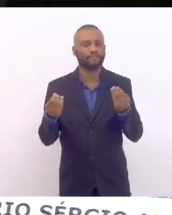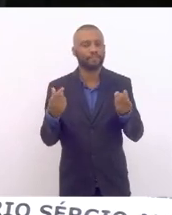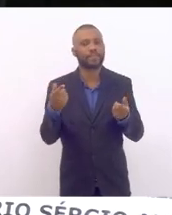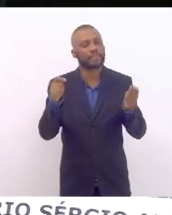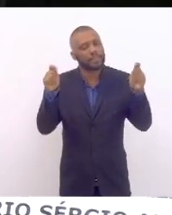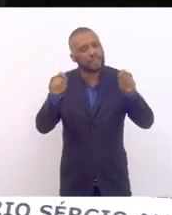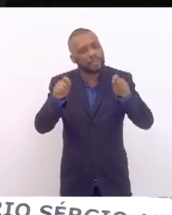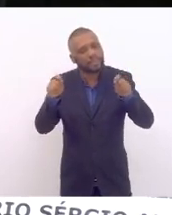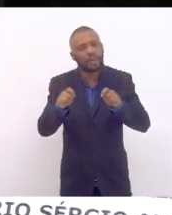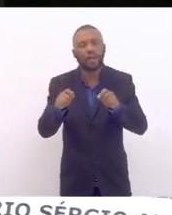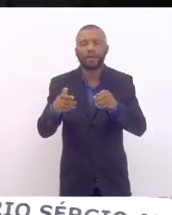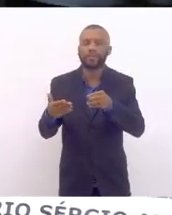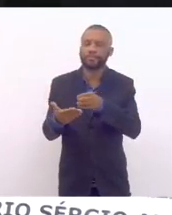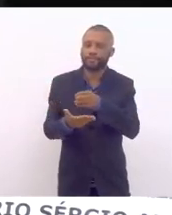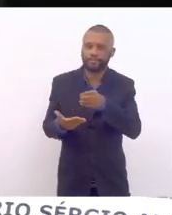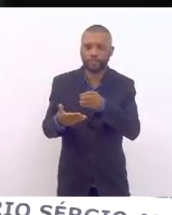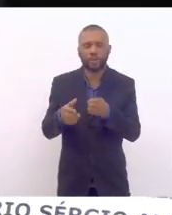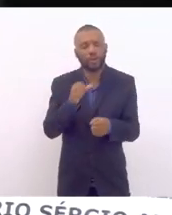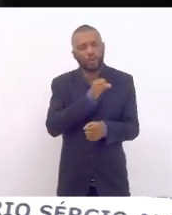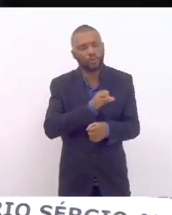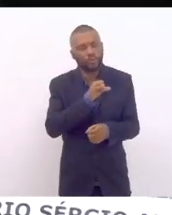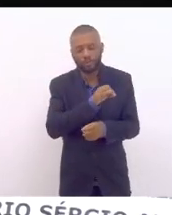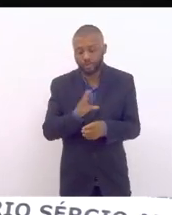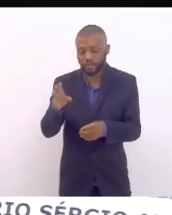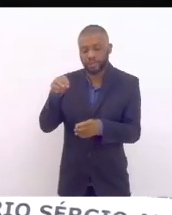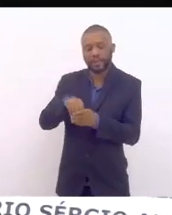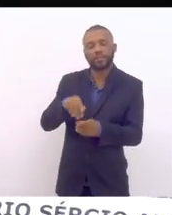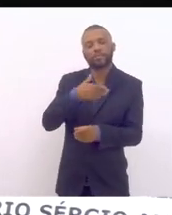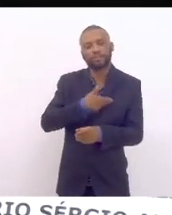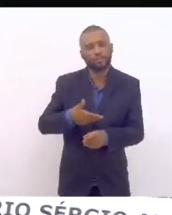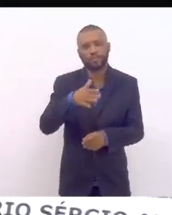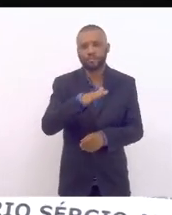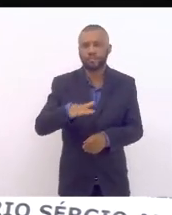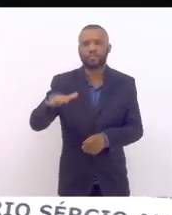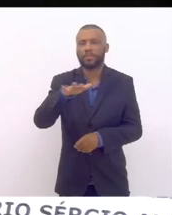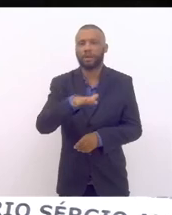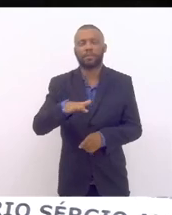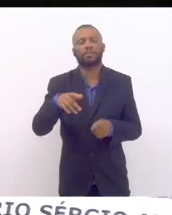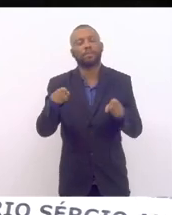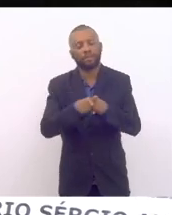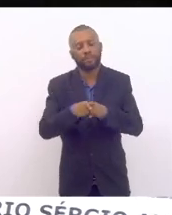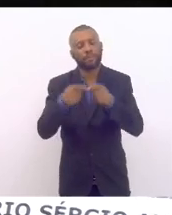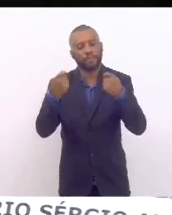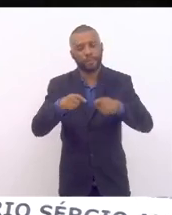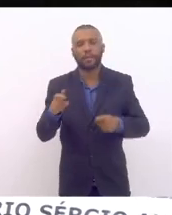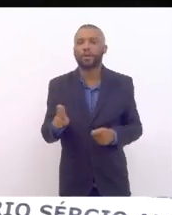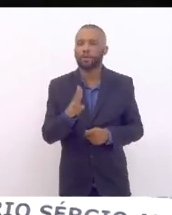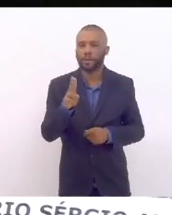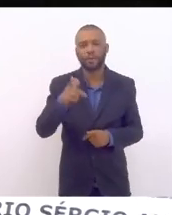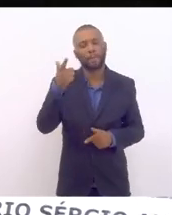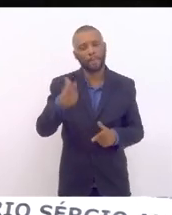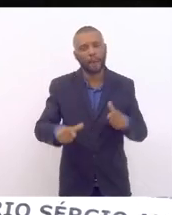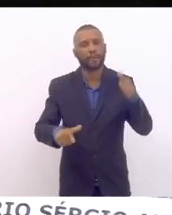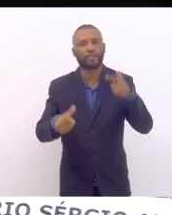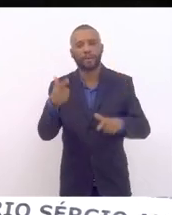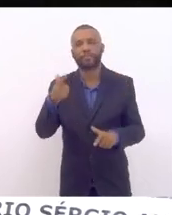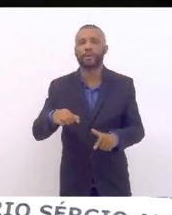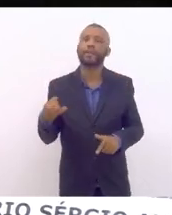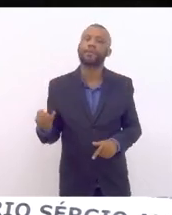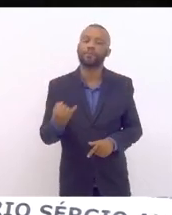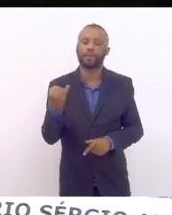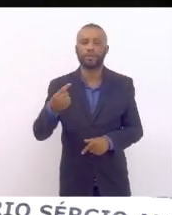suportando aqui o estado de New dentro do Estado do Rio de Janeiro isso tem que ser utilizado cada vez mais é importante